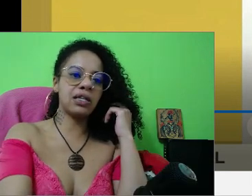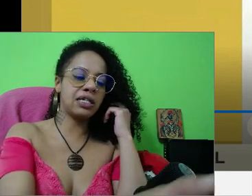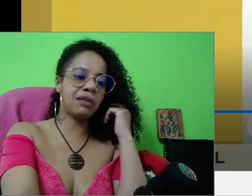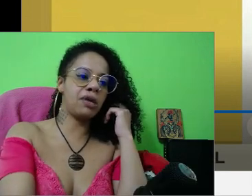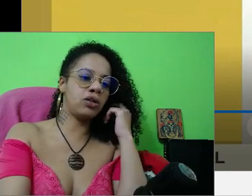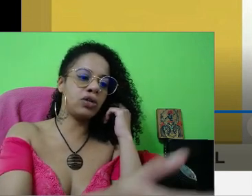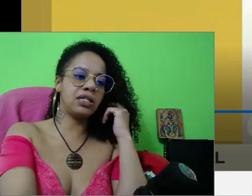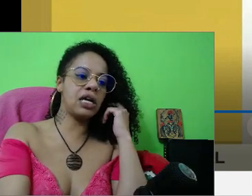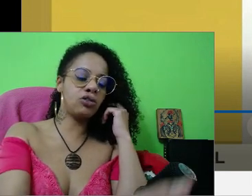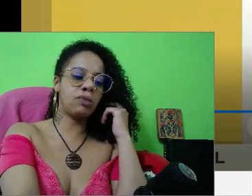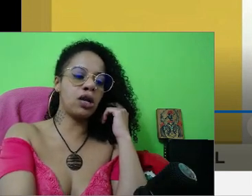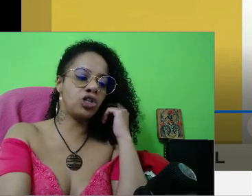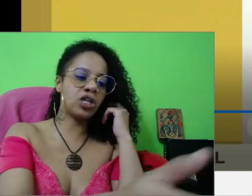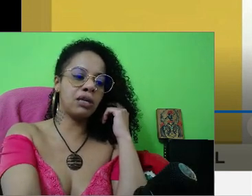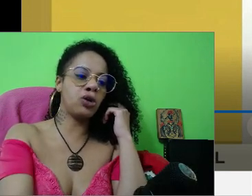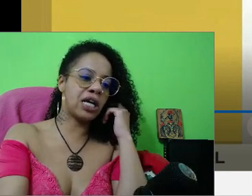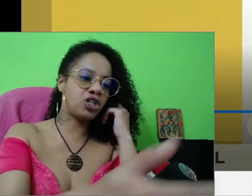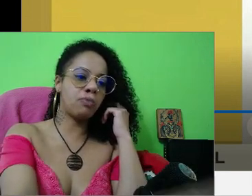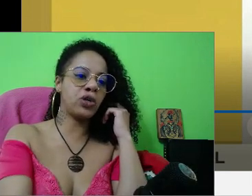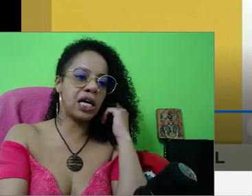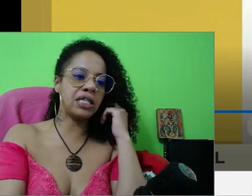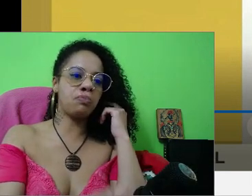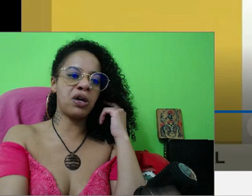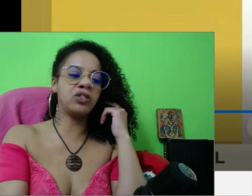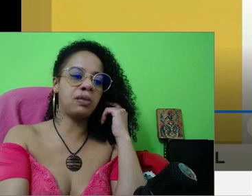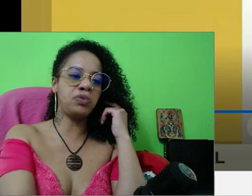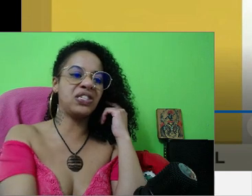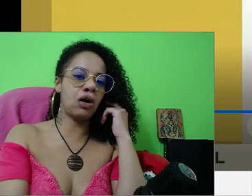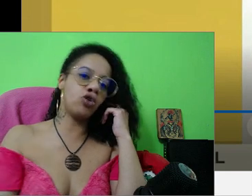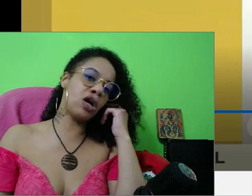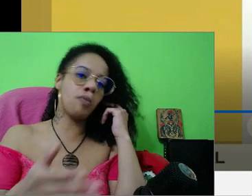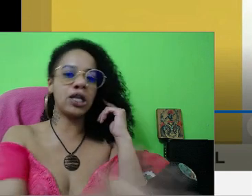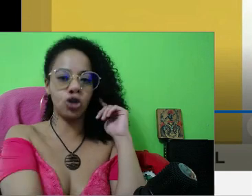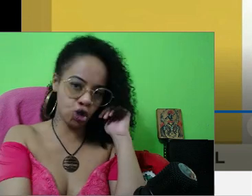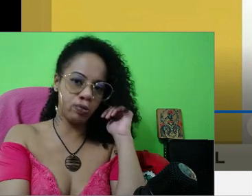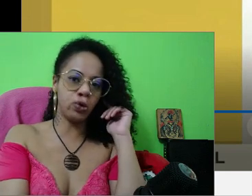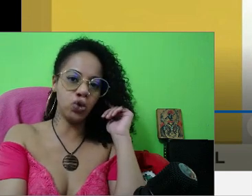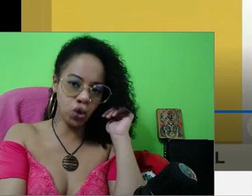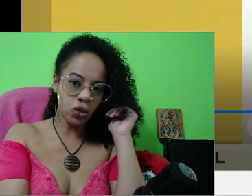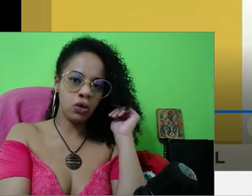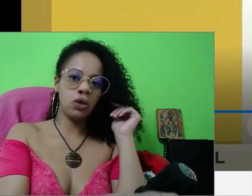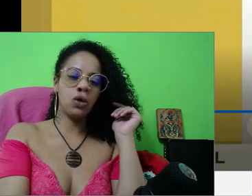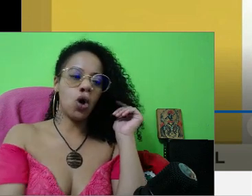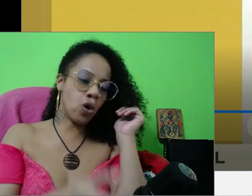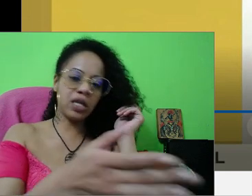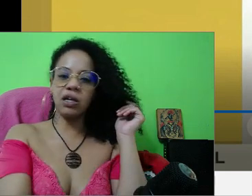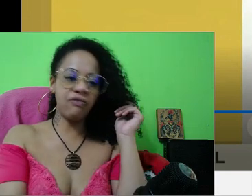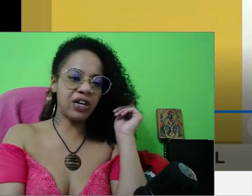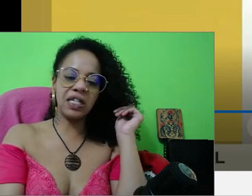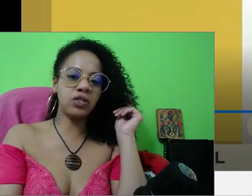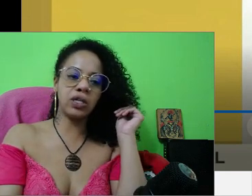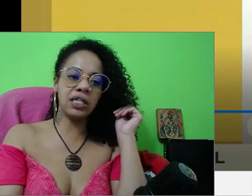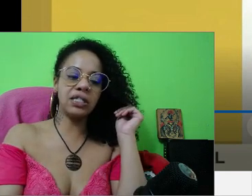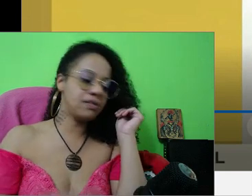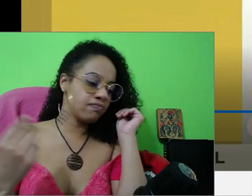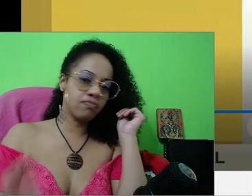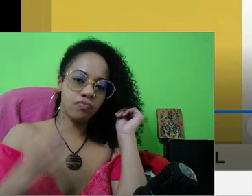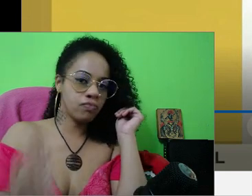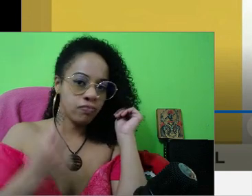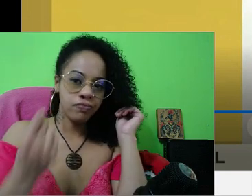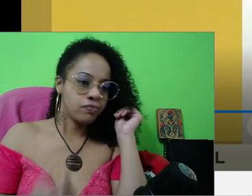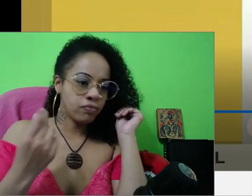mínima ascensão das classes trabalhadoras dentro de uma lógica democrática burguesa porque você precisa ou derrubar todo mundo ou então fazer as